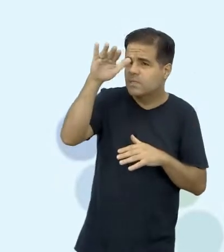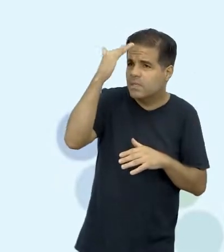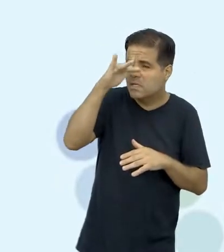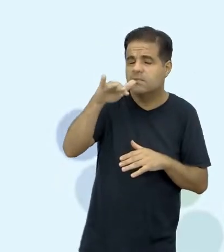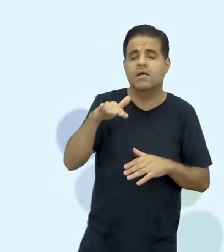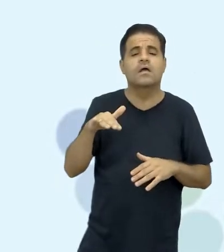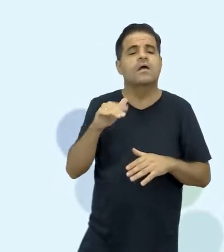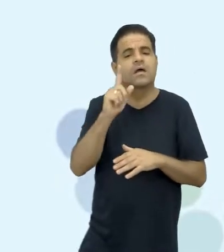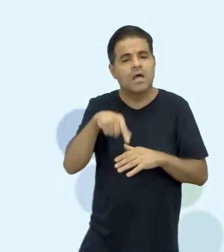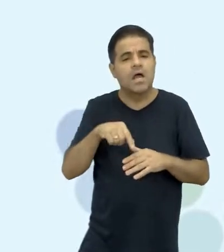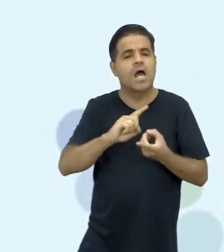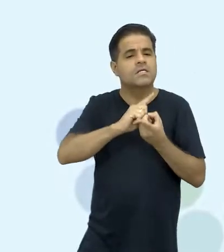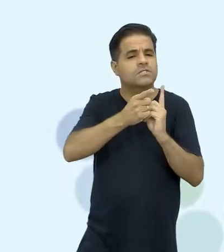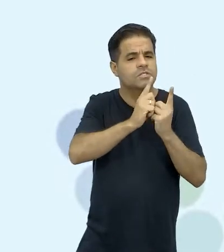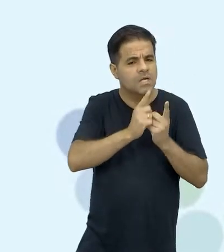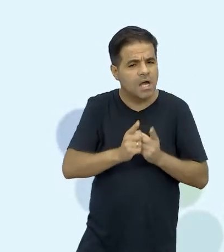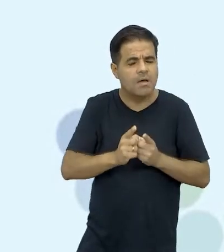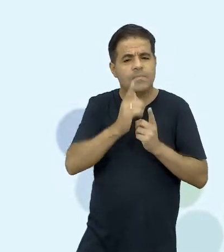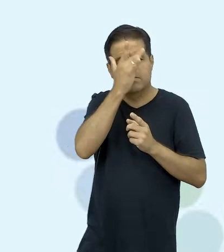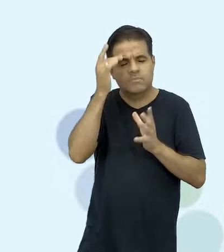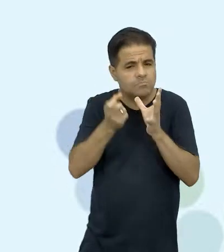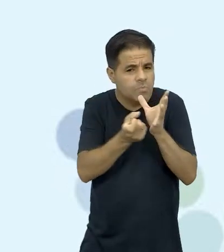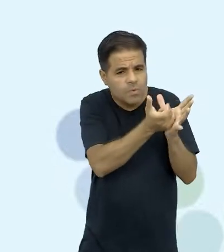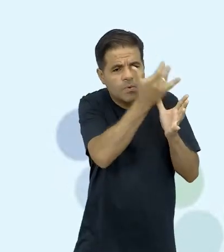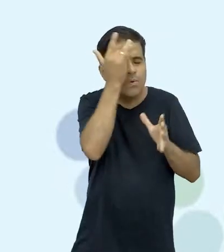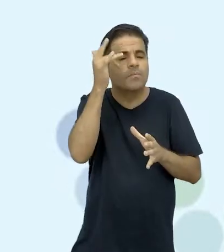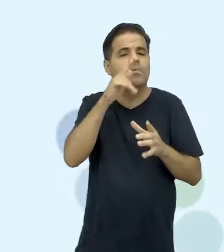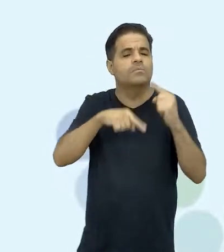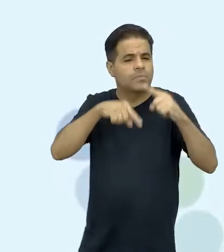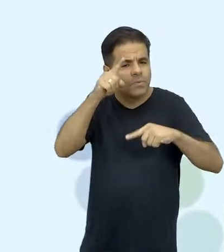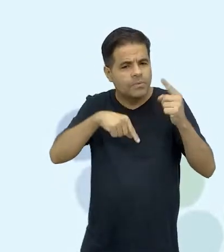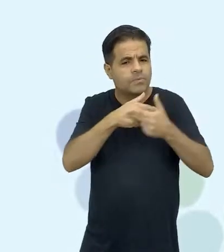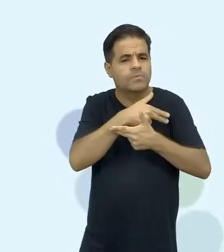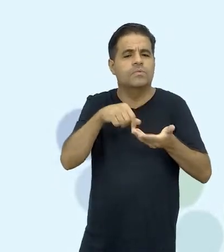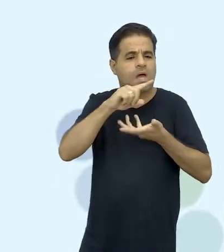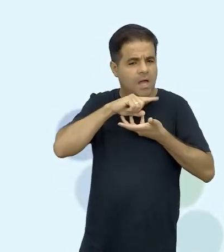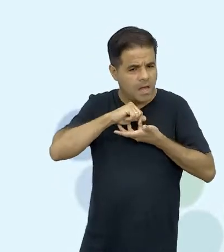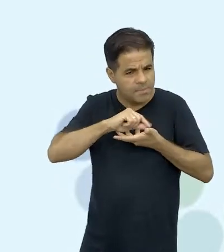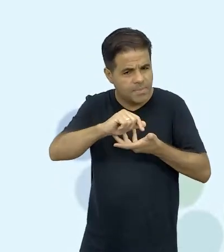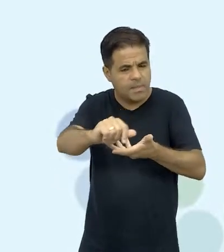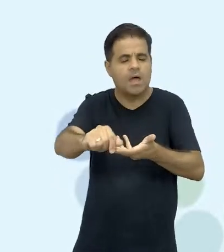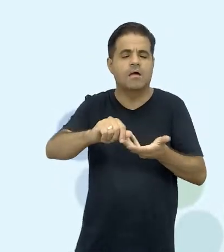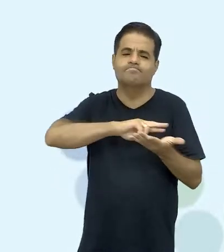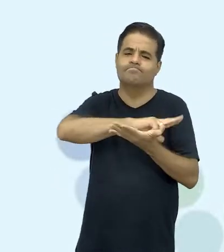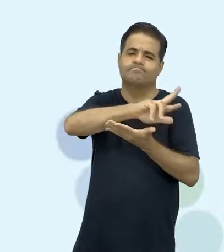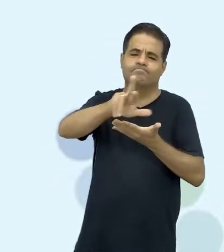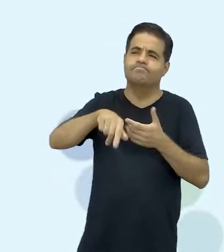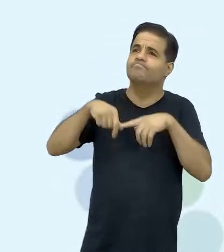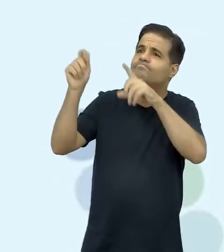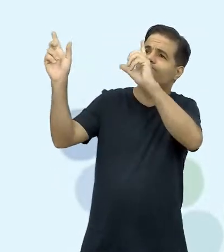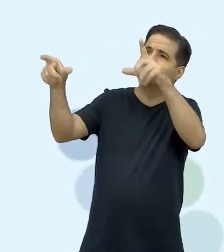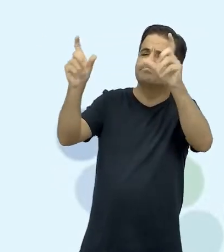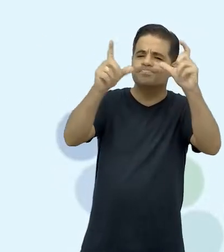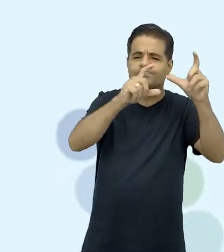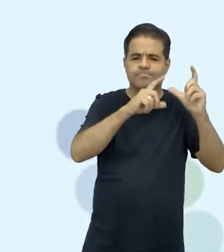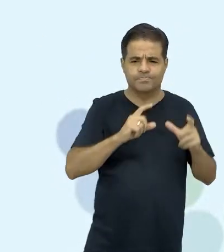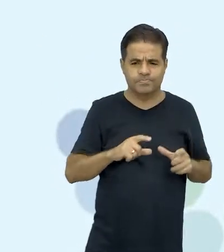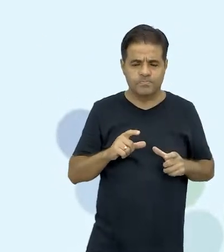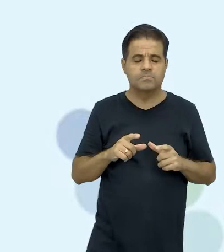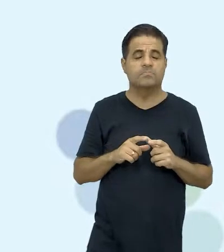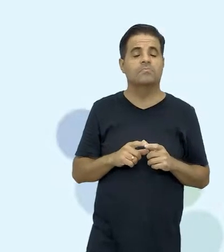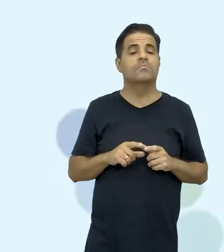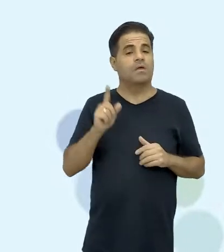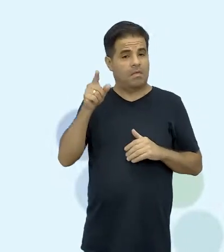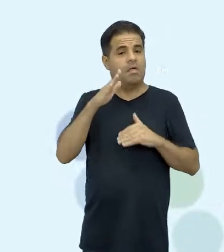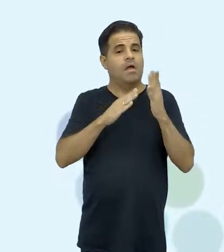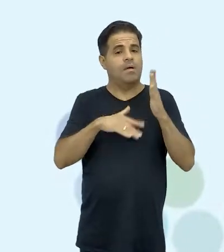Entender as dinâmicas das populações, das mercadorias e do capital nos diversos continentes e assim por diante, tá joia? Essa é